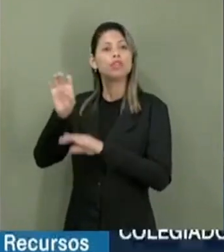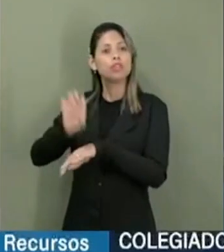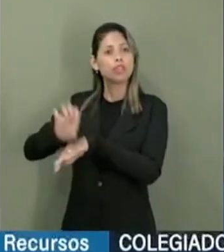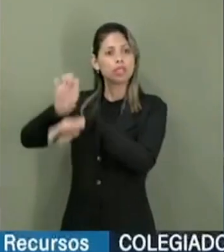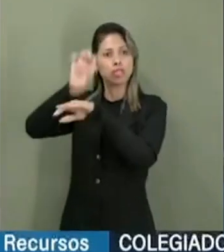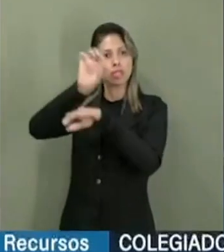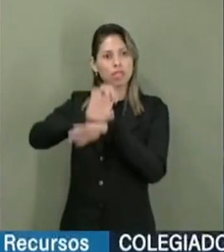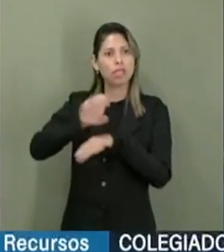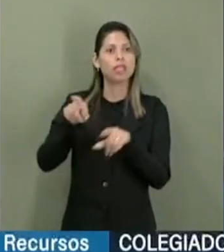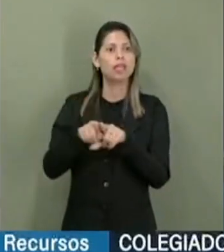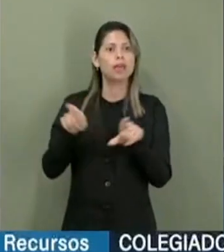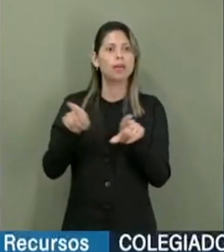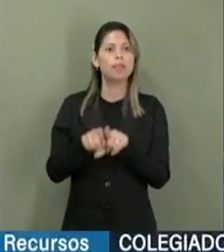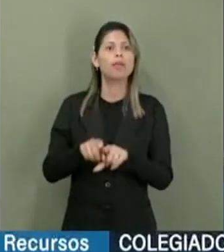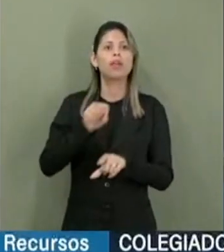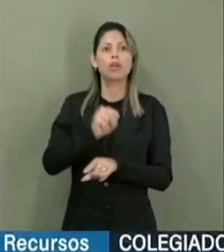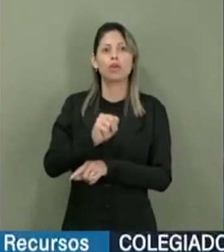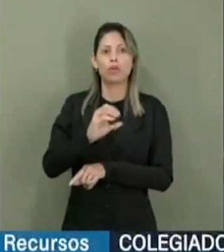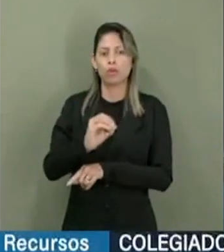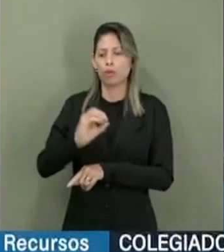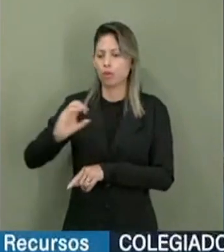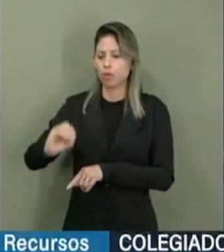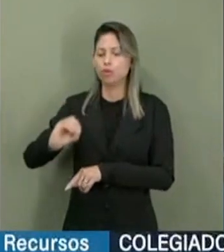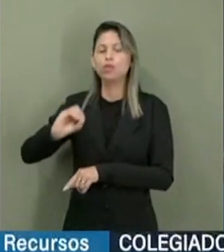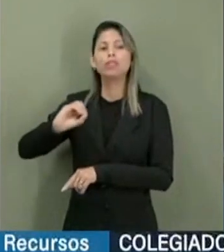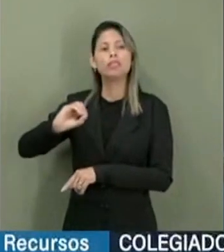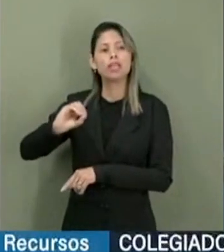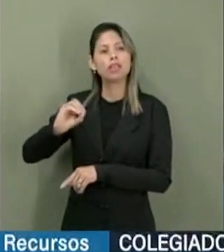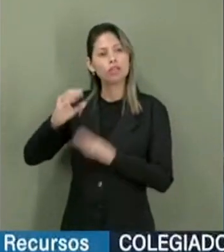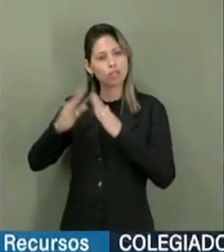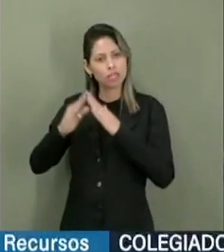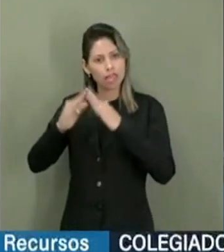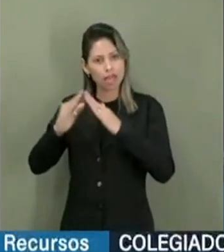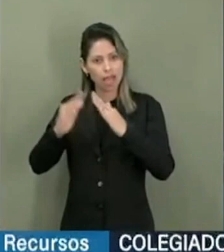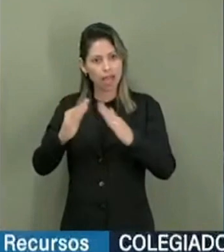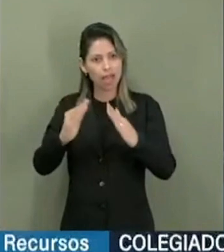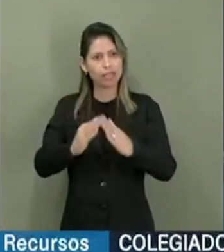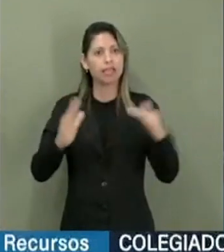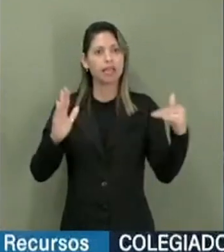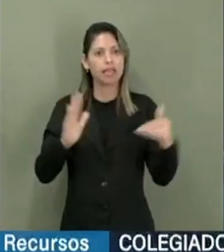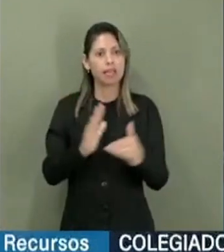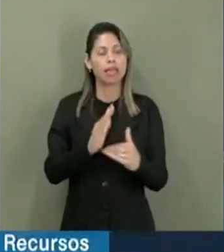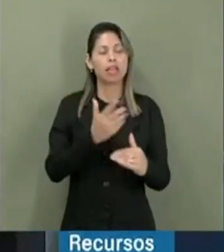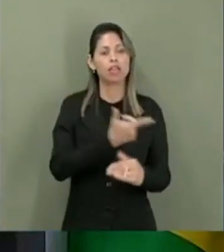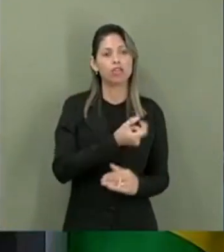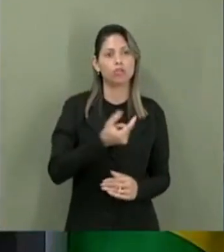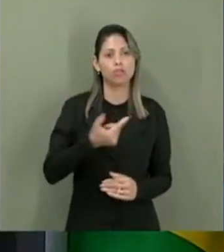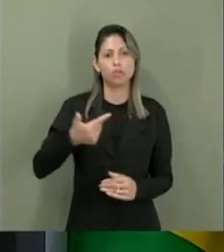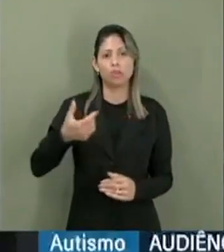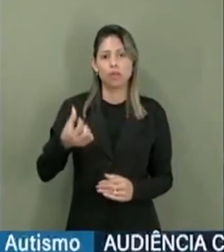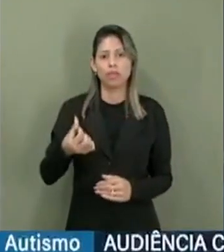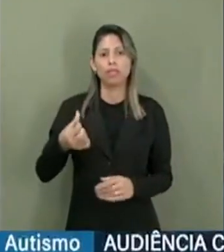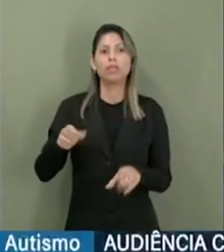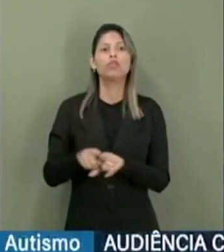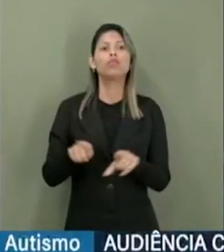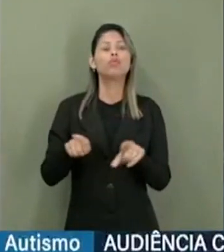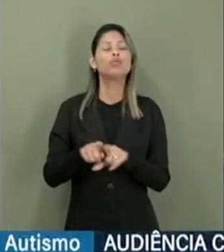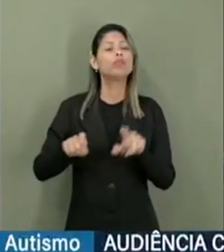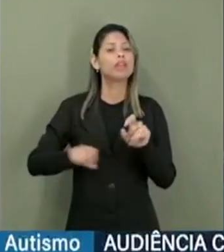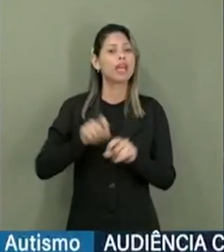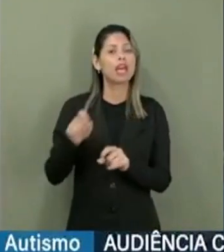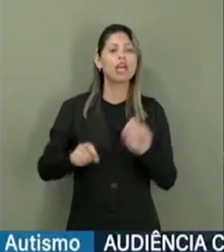e até 2026 serão dois milhões de moradias na faixa 1 o governo